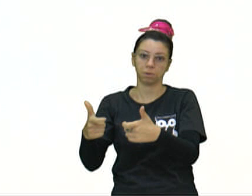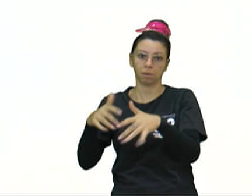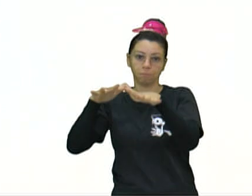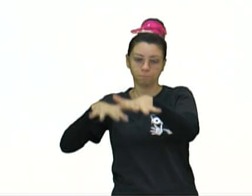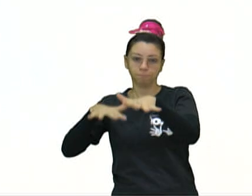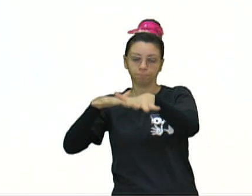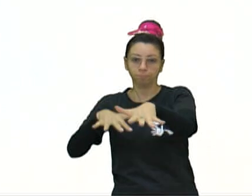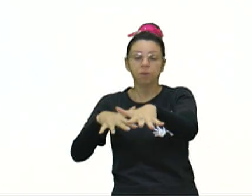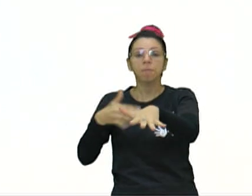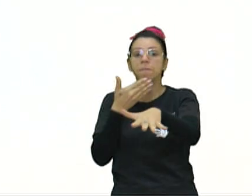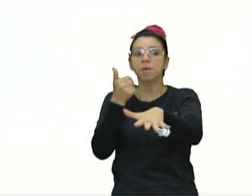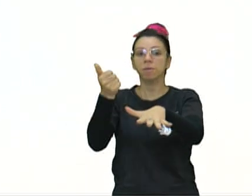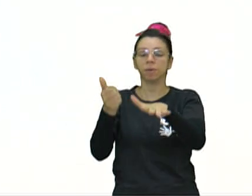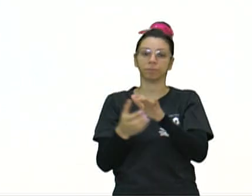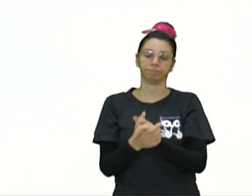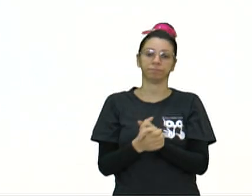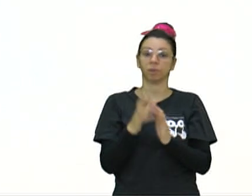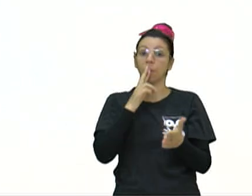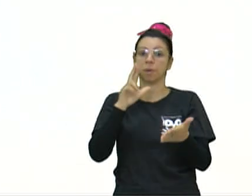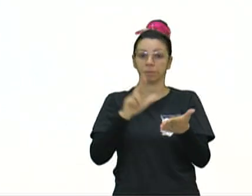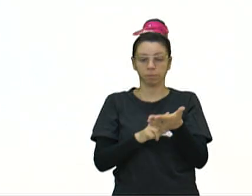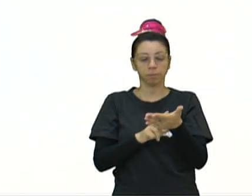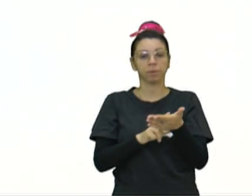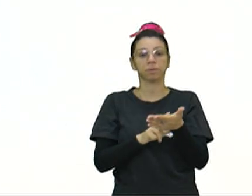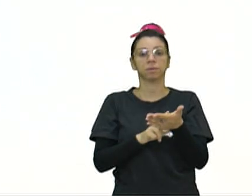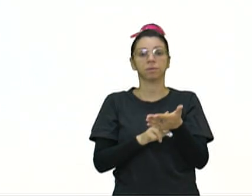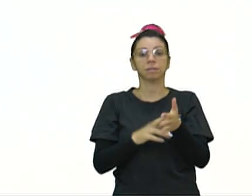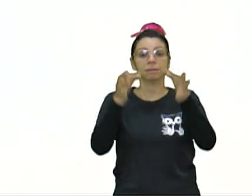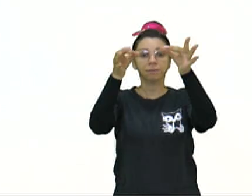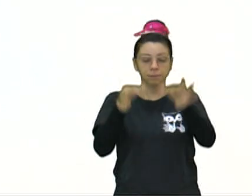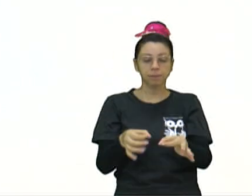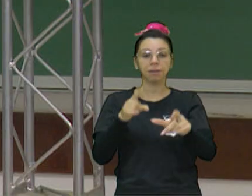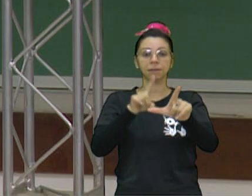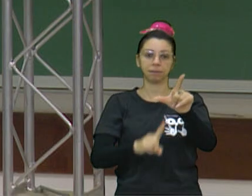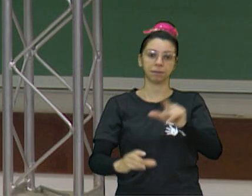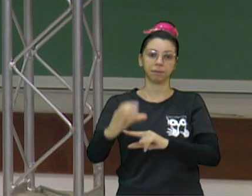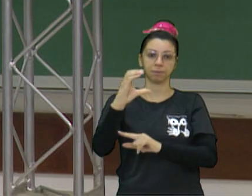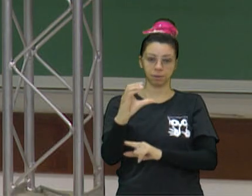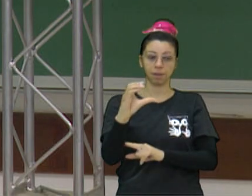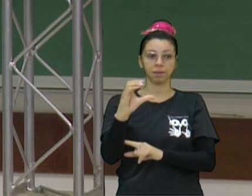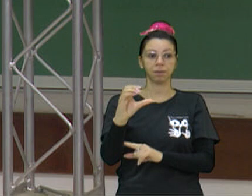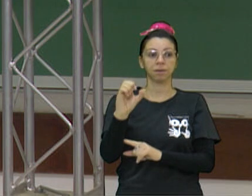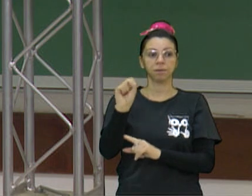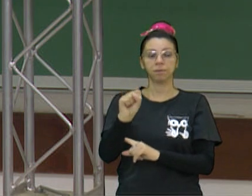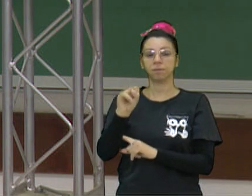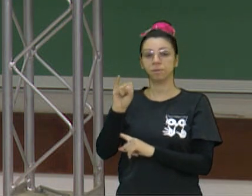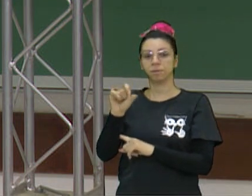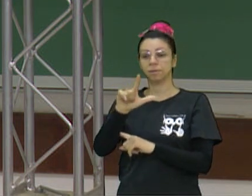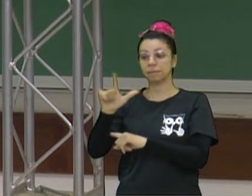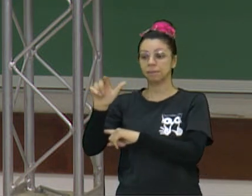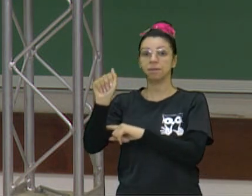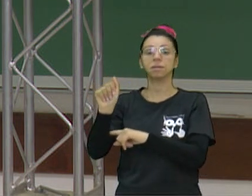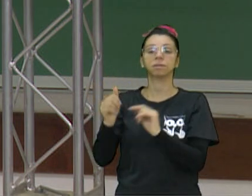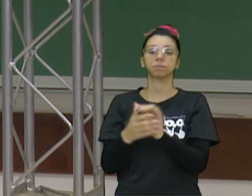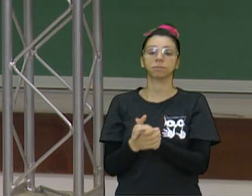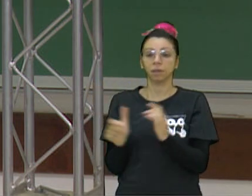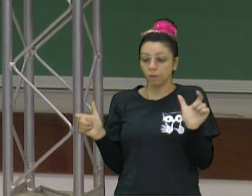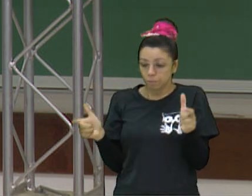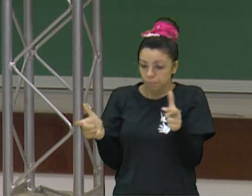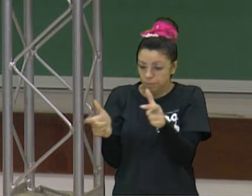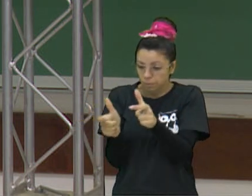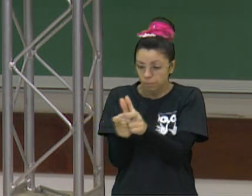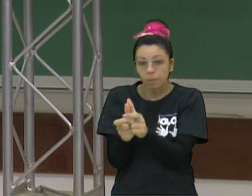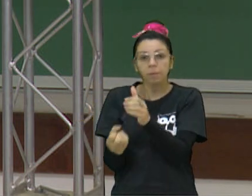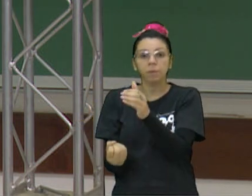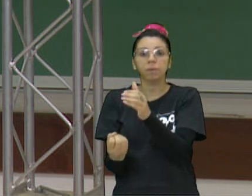letra C, isso mesmo. Então a letra C fala o quê? O reino de Silla. Então o reino Silla era o menor reino que existia, que deu